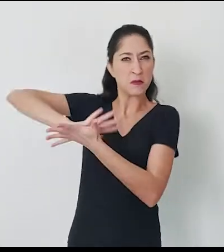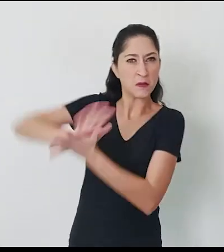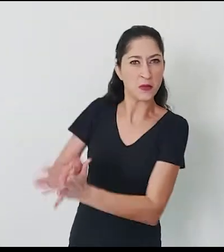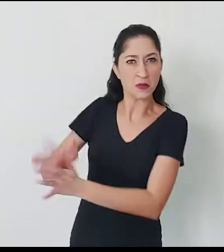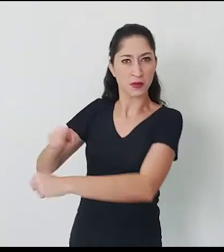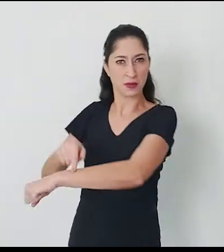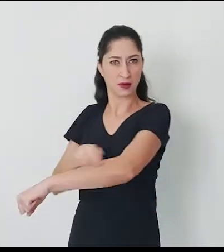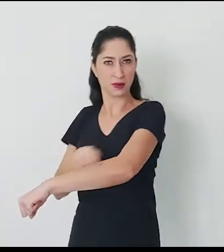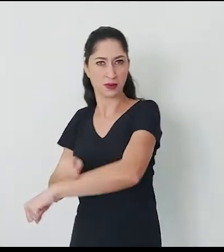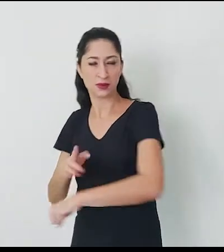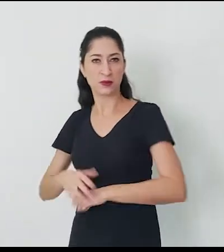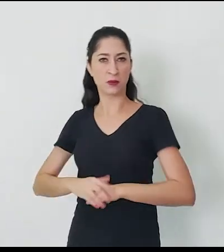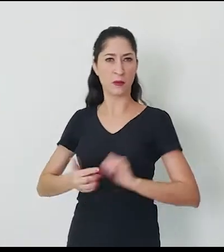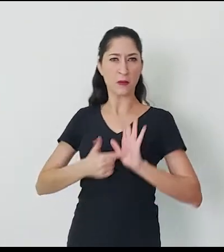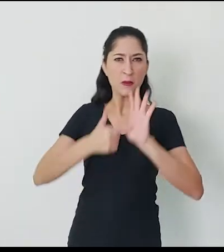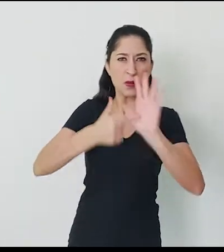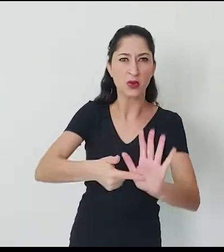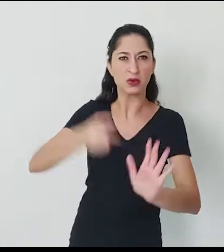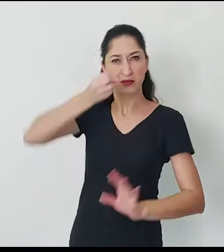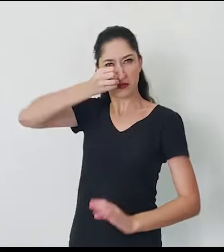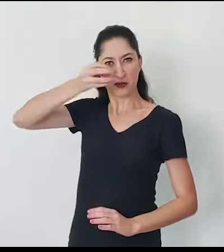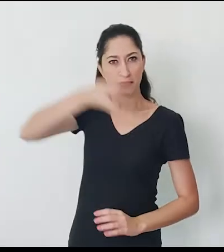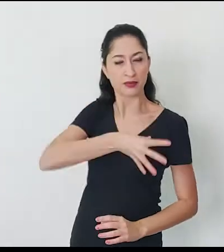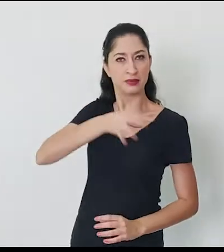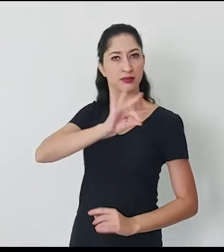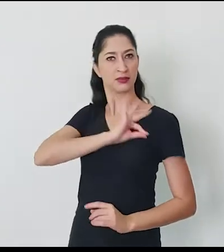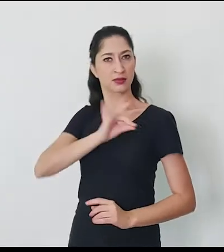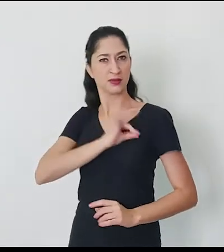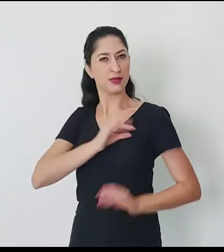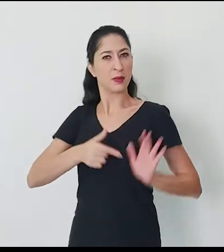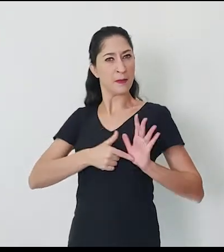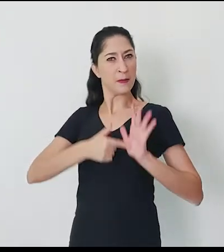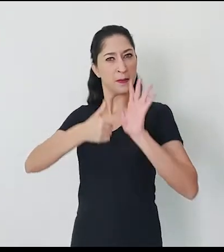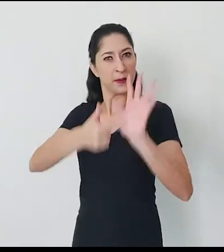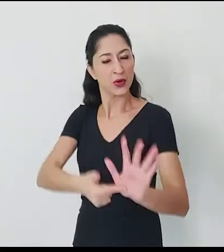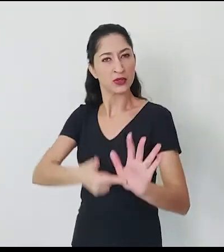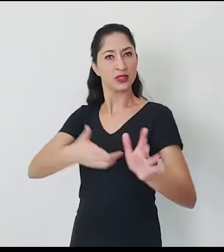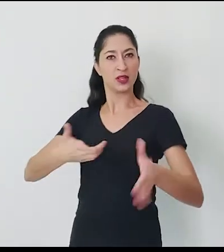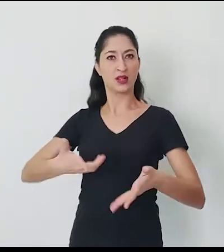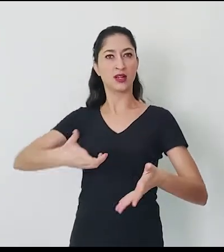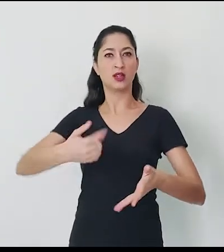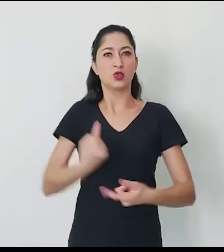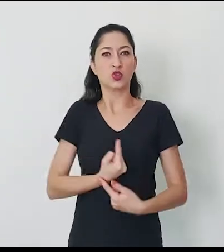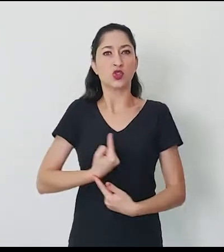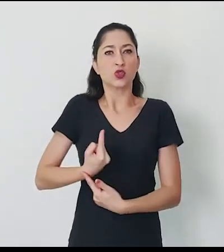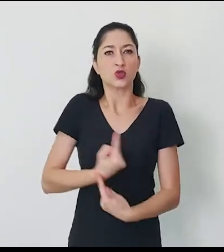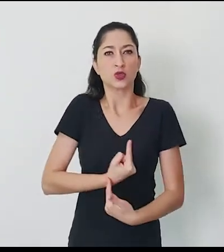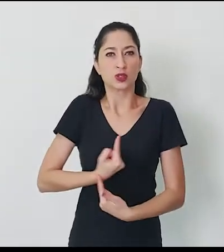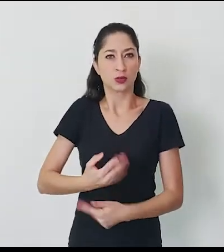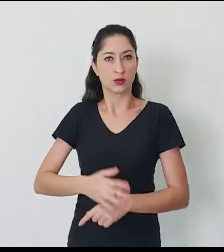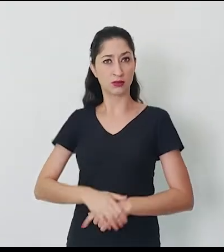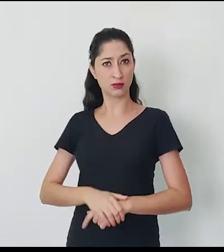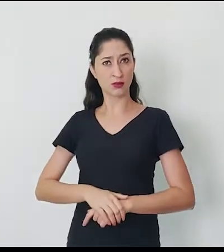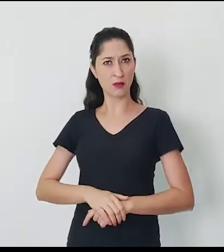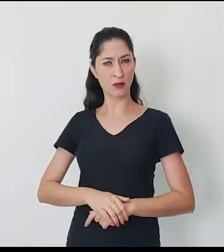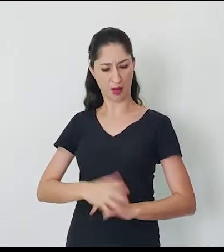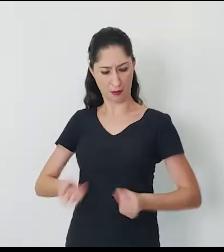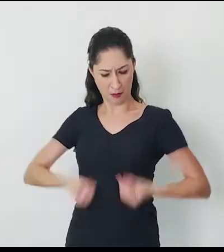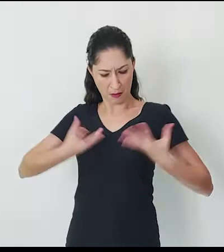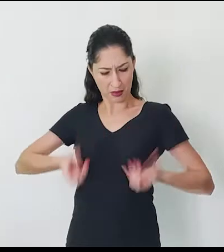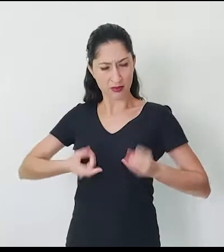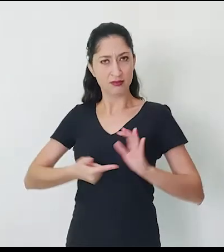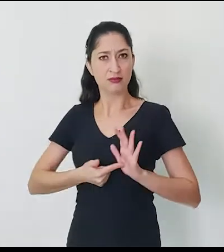sempre atravessada pela violência policial, é sempre atravessada pela solidão. E até a própria poesia é atravessada